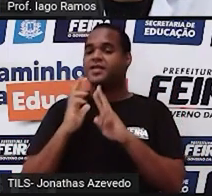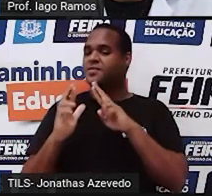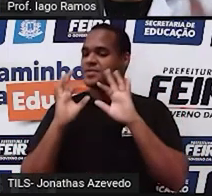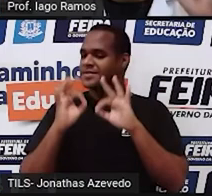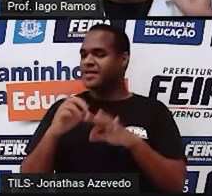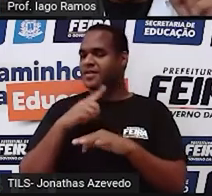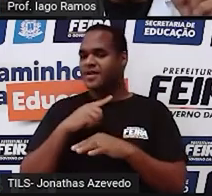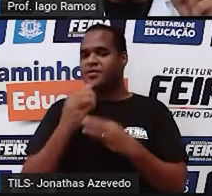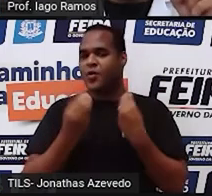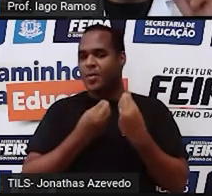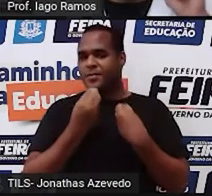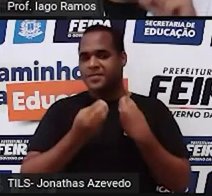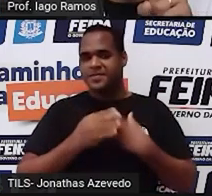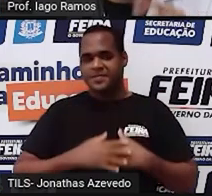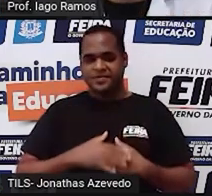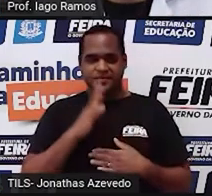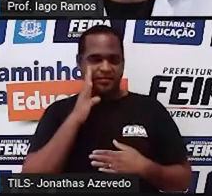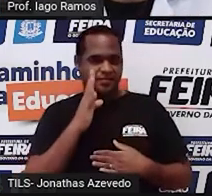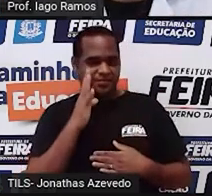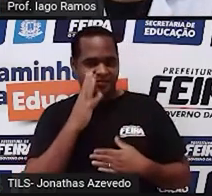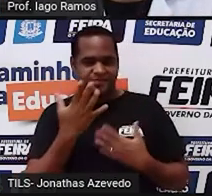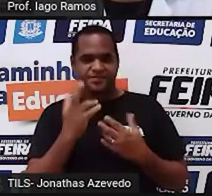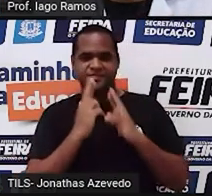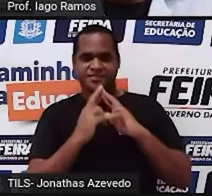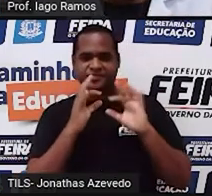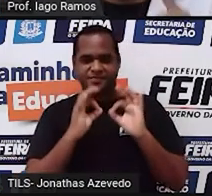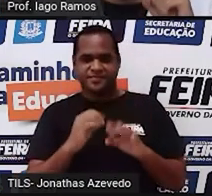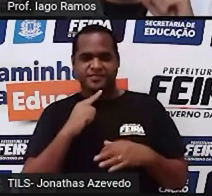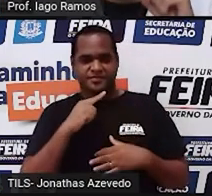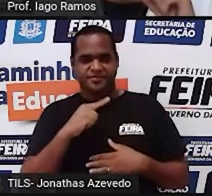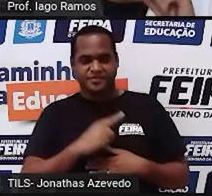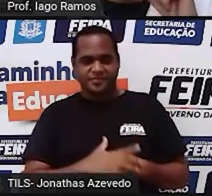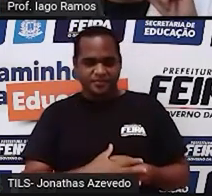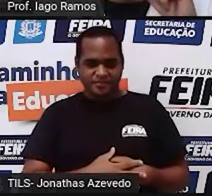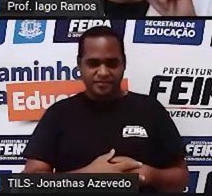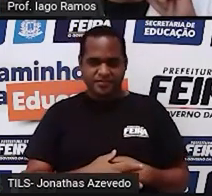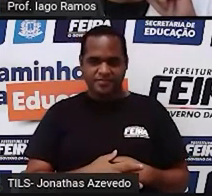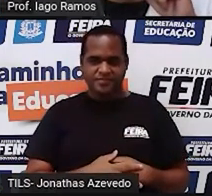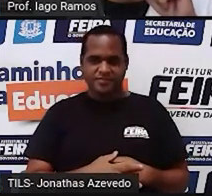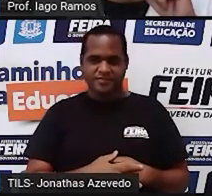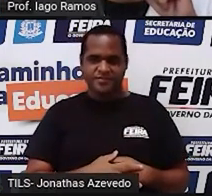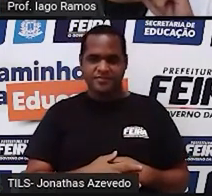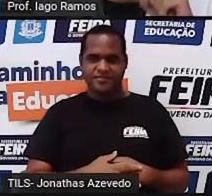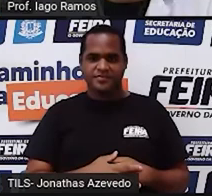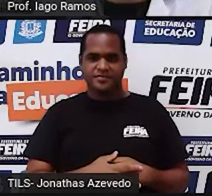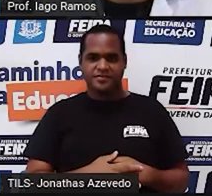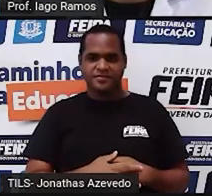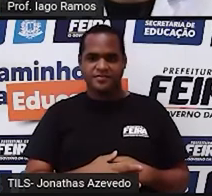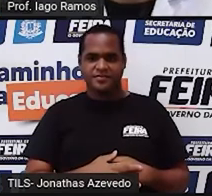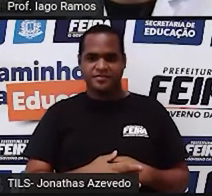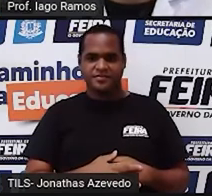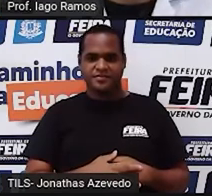tá preste atenção a aparecer os resultados agora na calculadora olha só